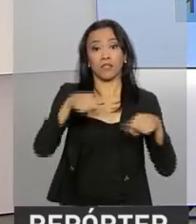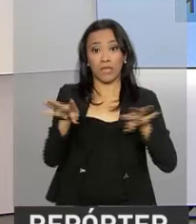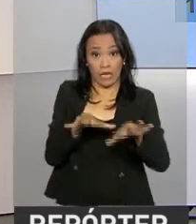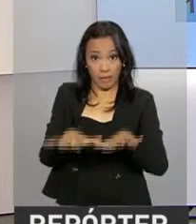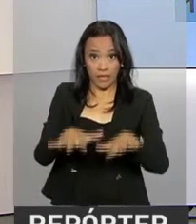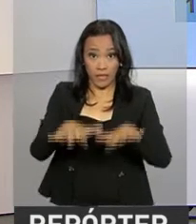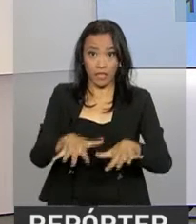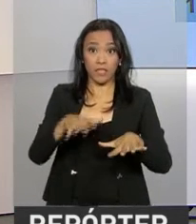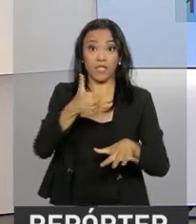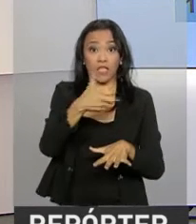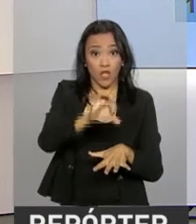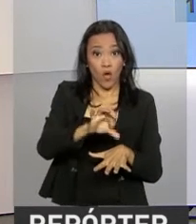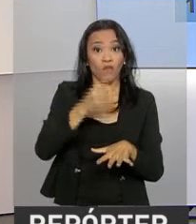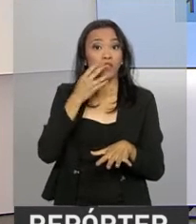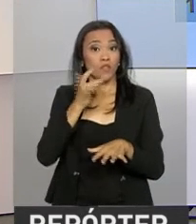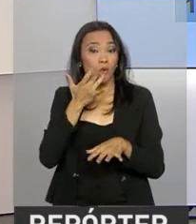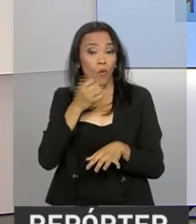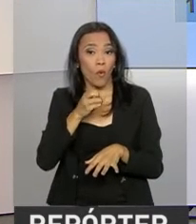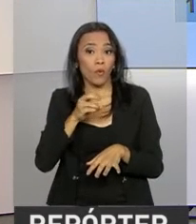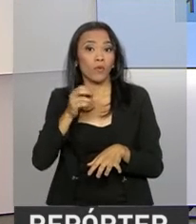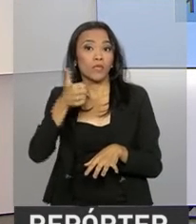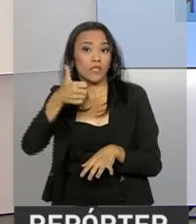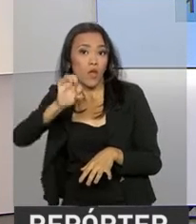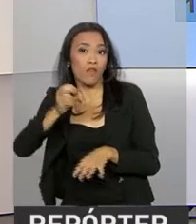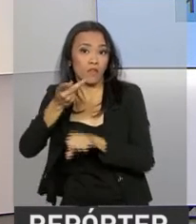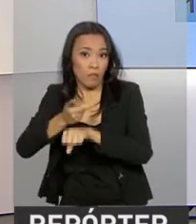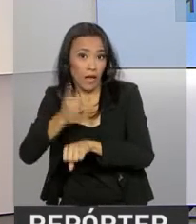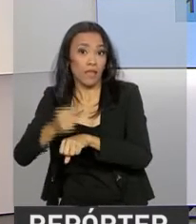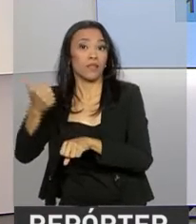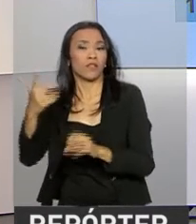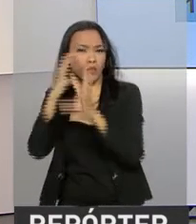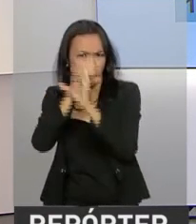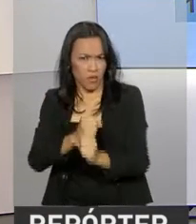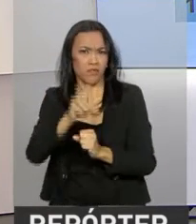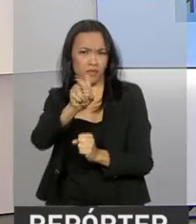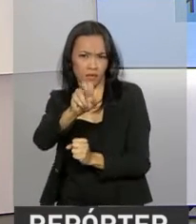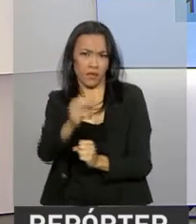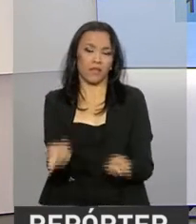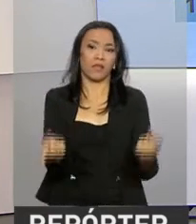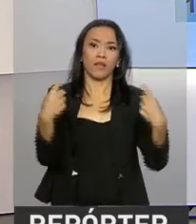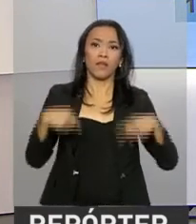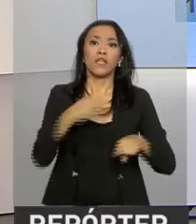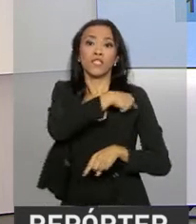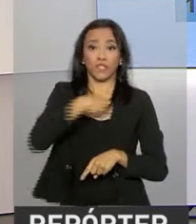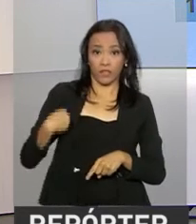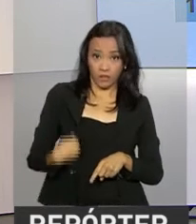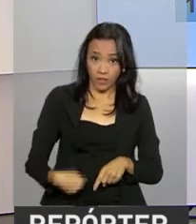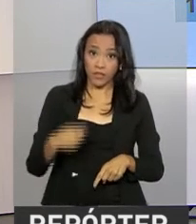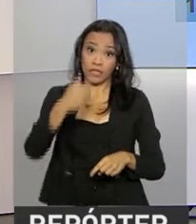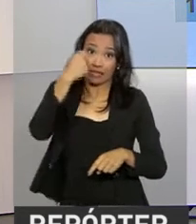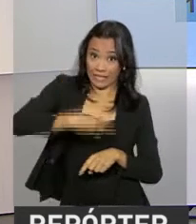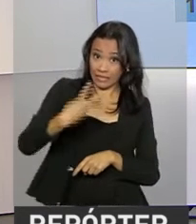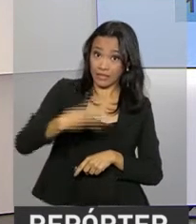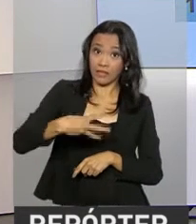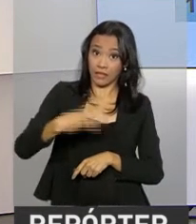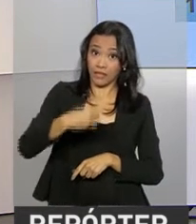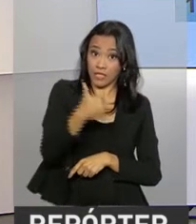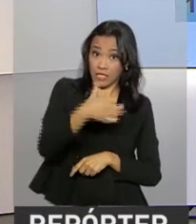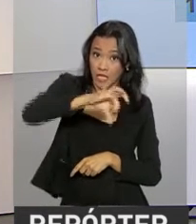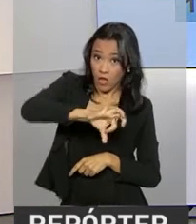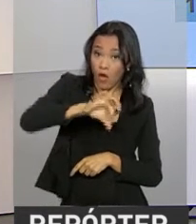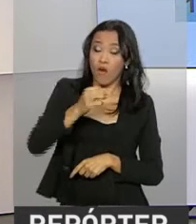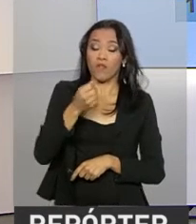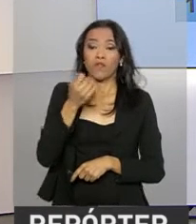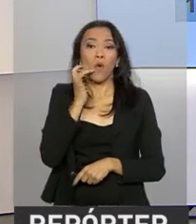Grã-Bretanha tem 19 de ouro, 19 de prata e 12 de bronze, 50 no total. A China está em terceiro lugar com